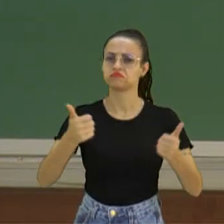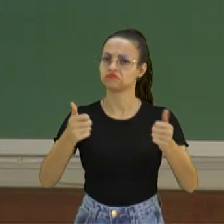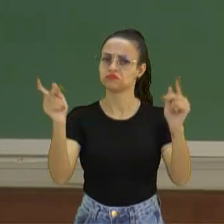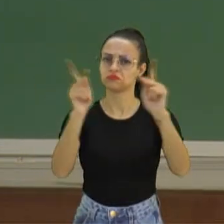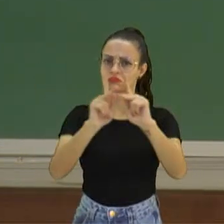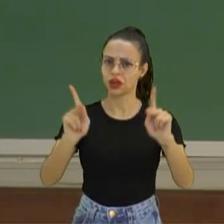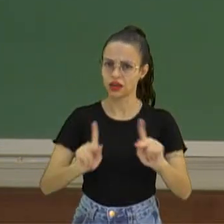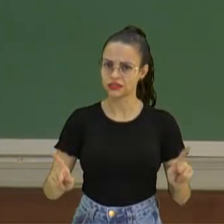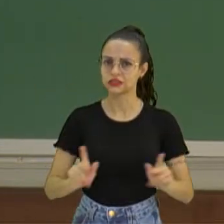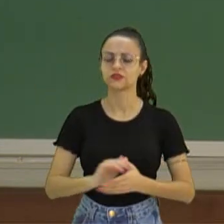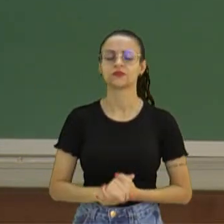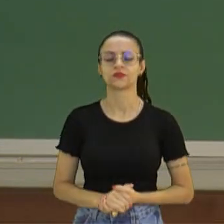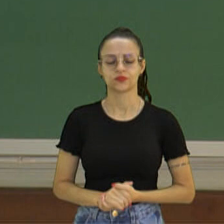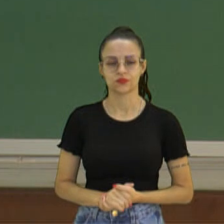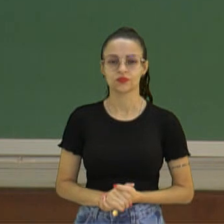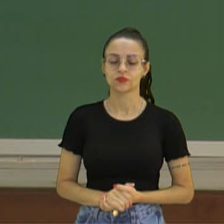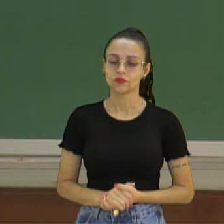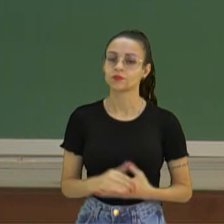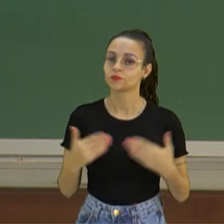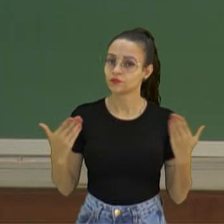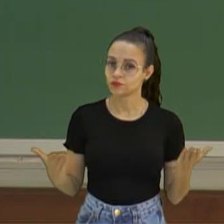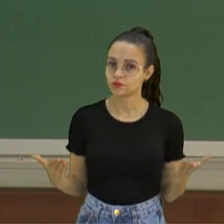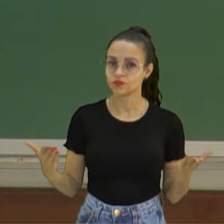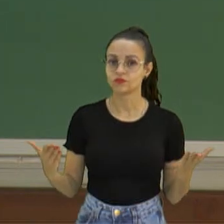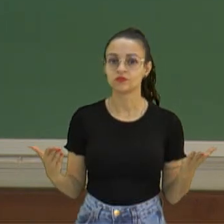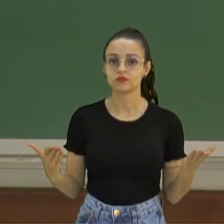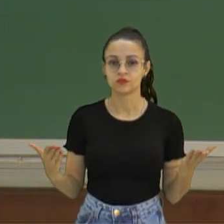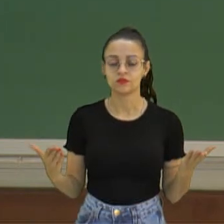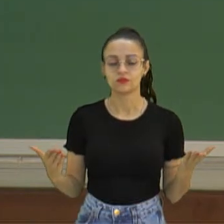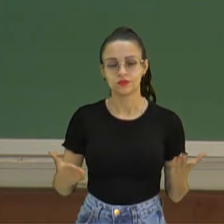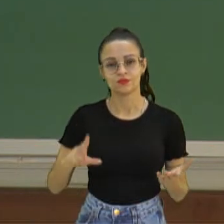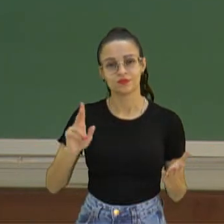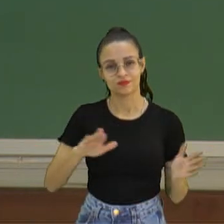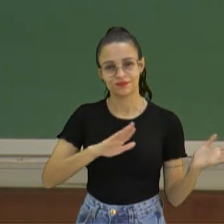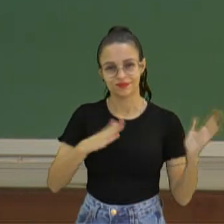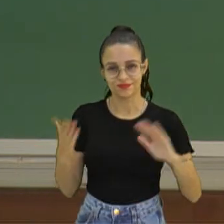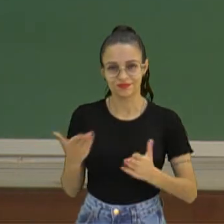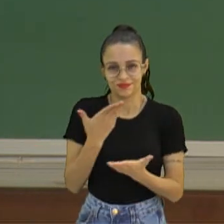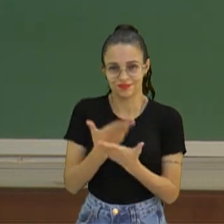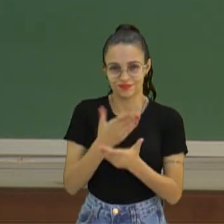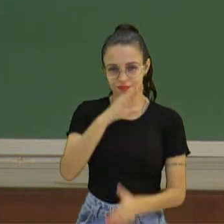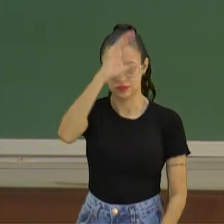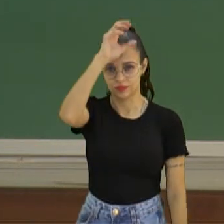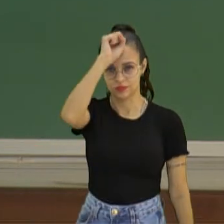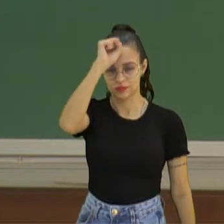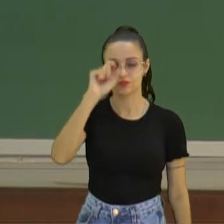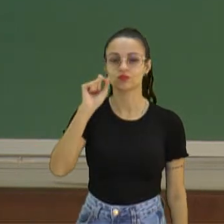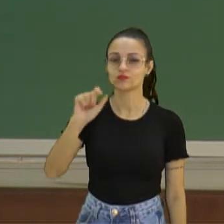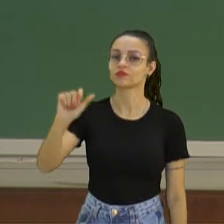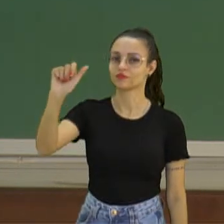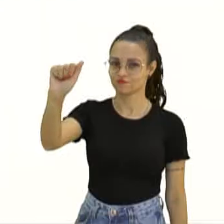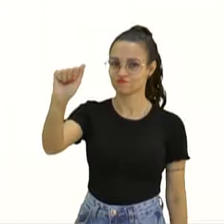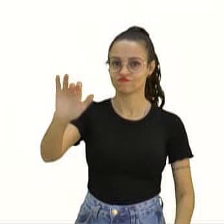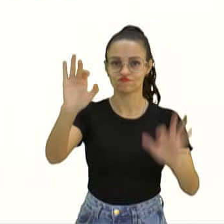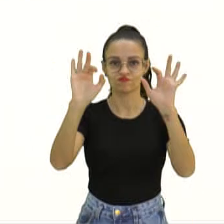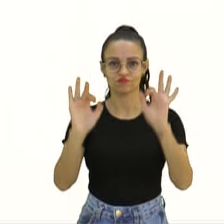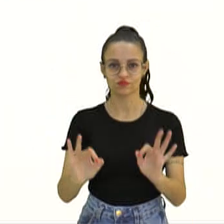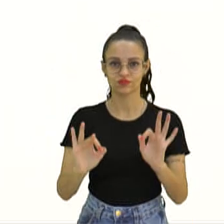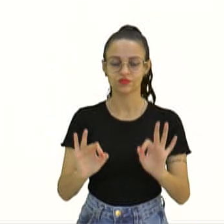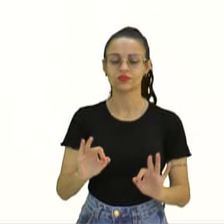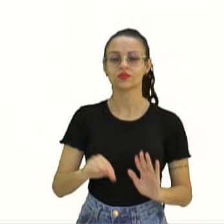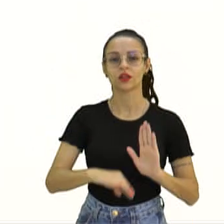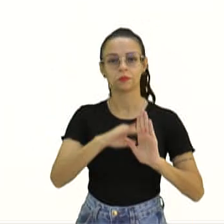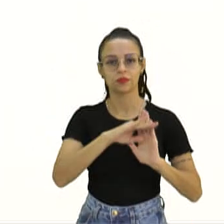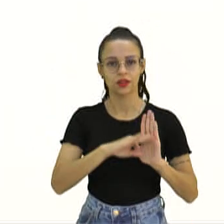pacificamente logo por eliminação e também pelo que aprendemos nessa aula a letra A é correta